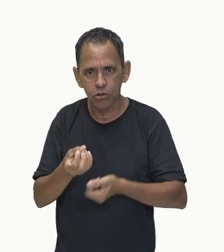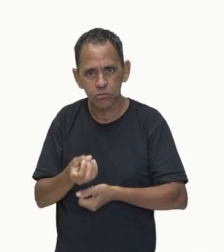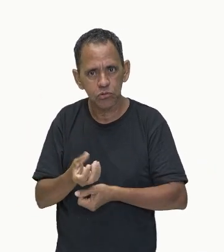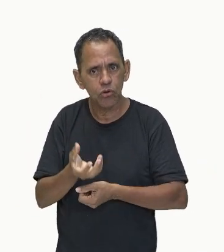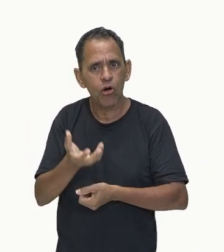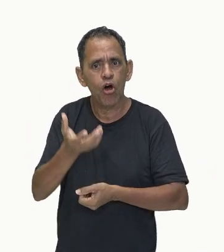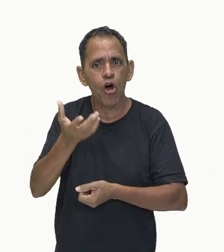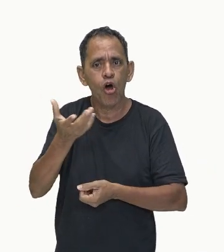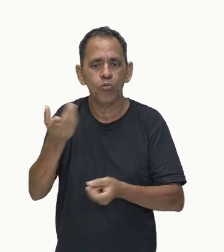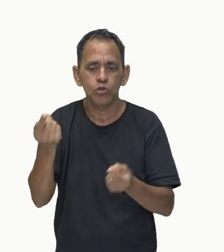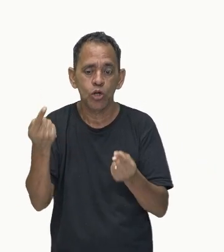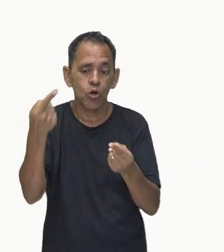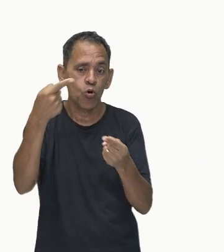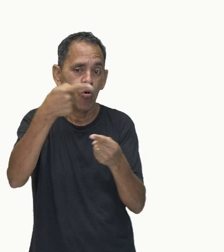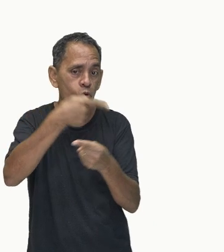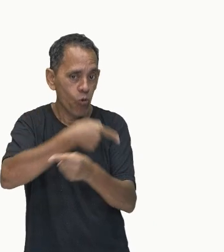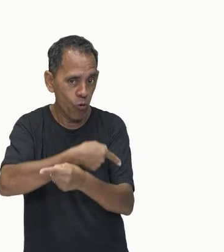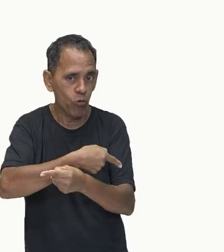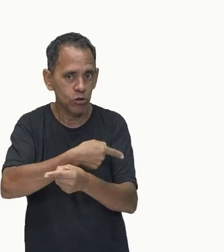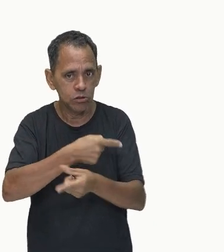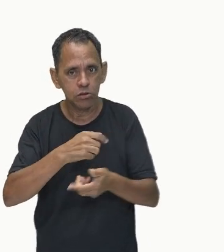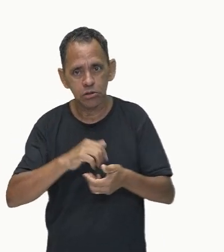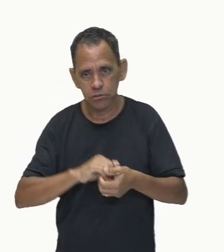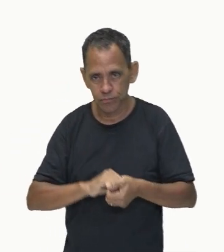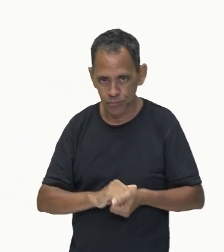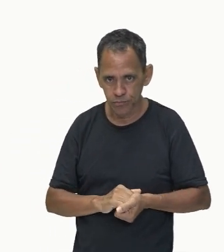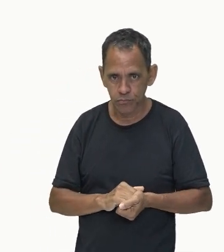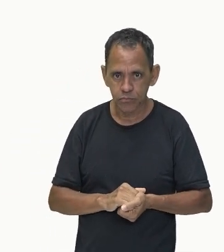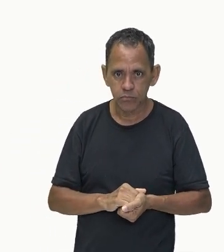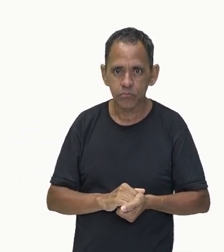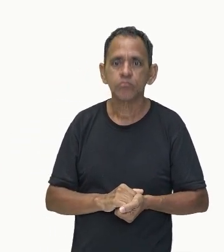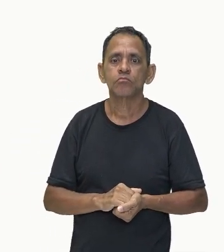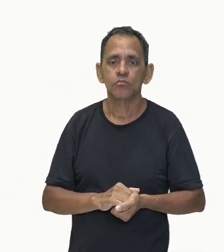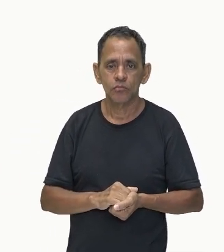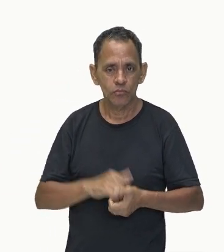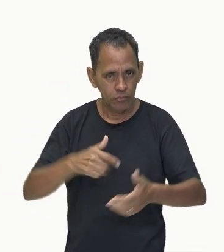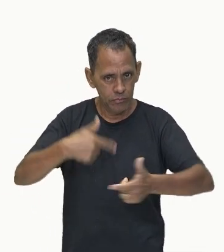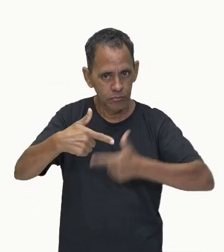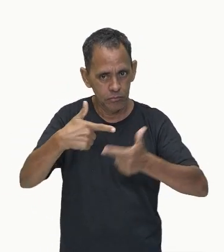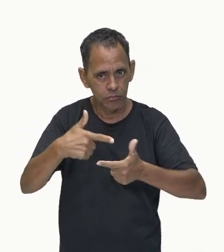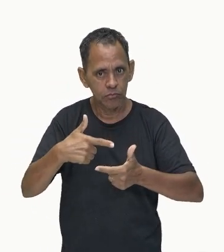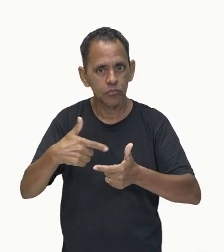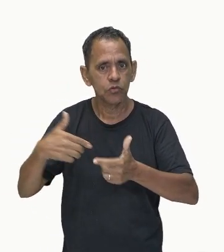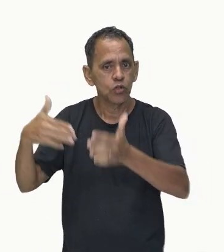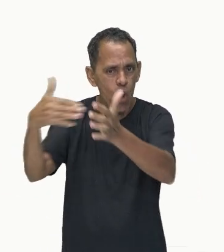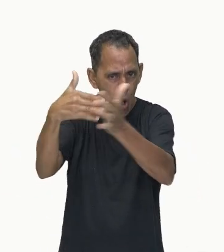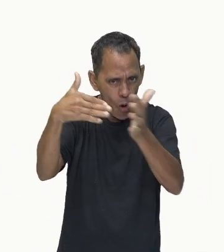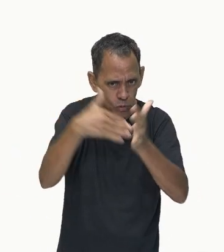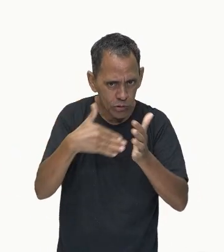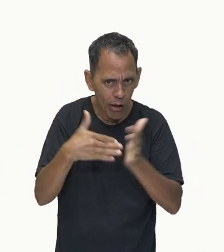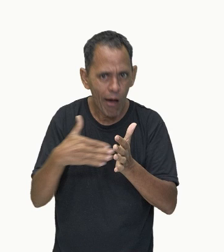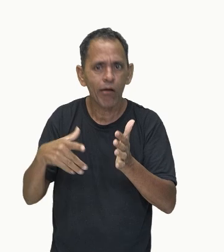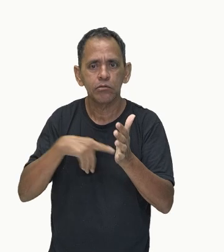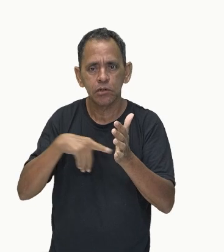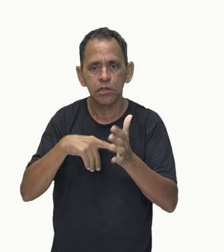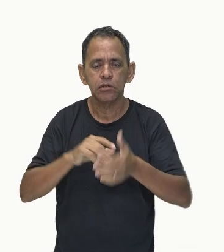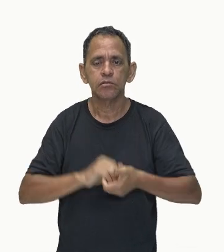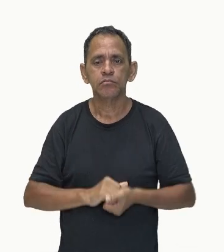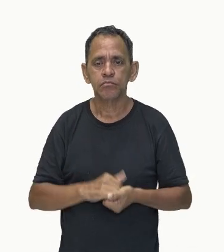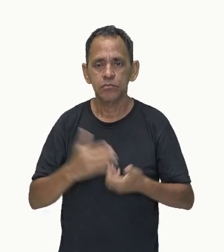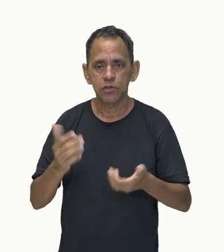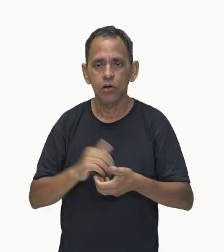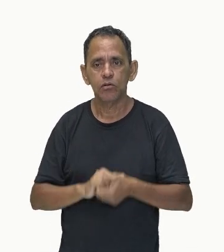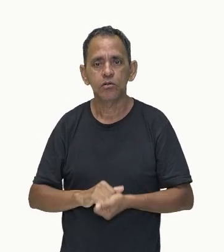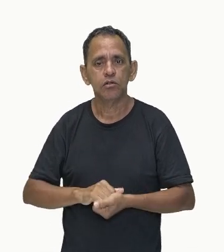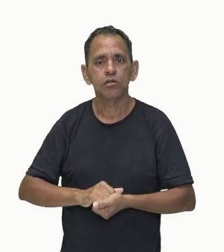e o trabalho é negativo, que é o trabalho resistente. E o trabalho da força-peso não depende da forma da